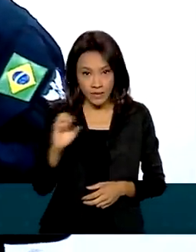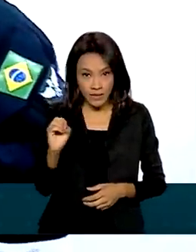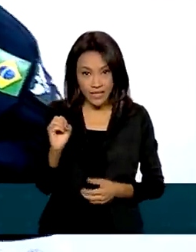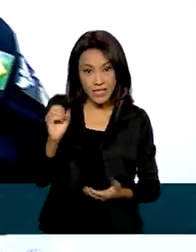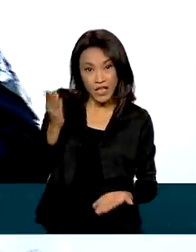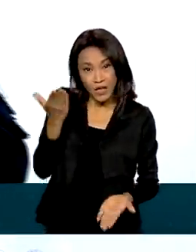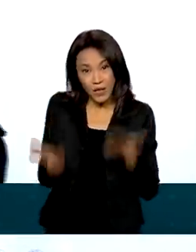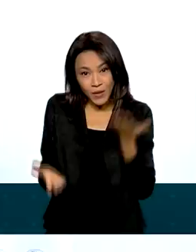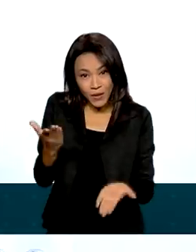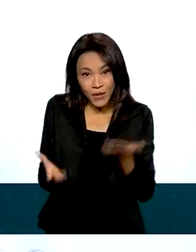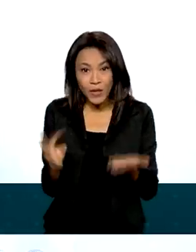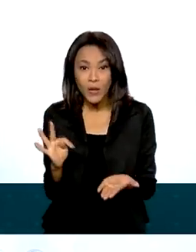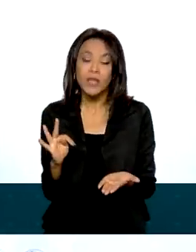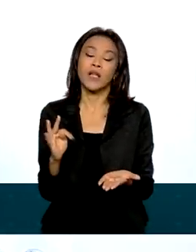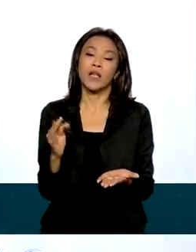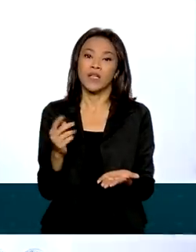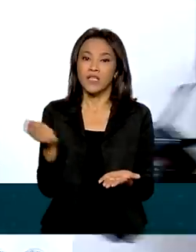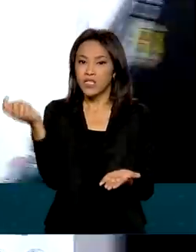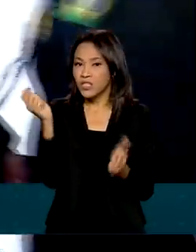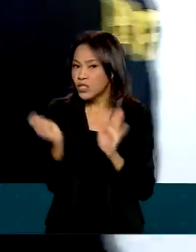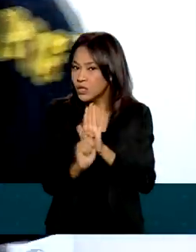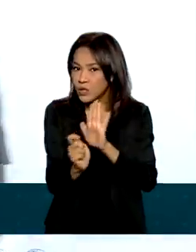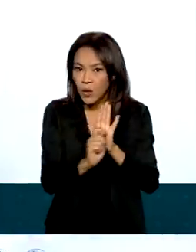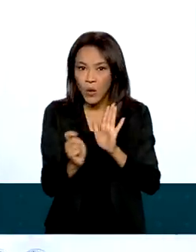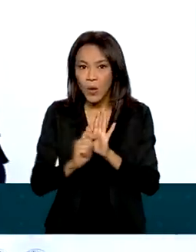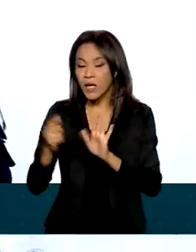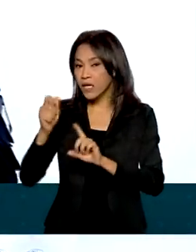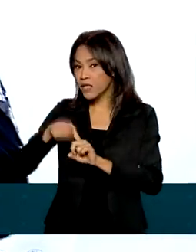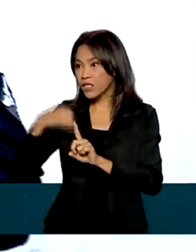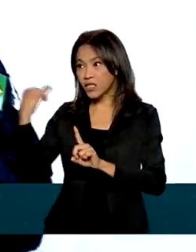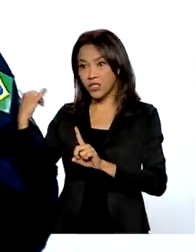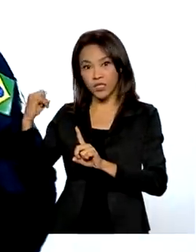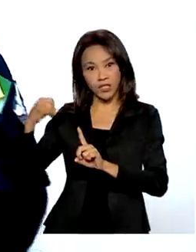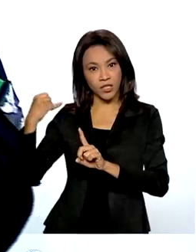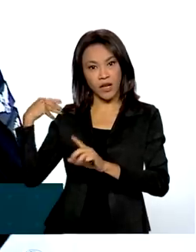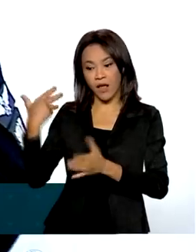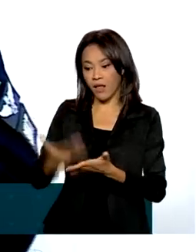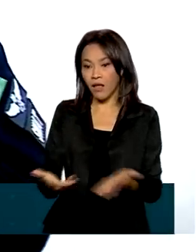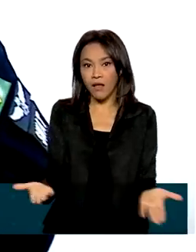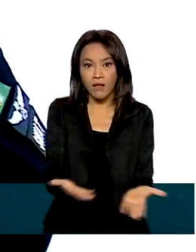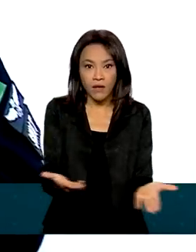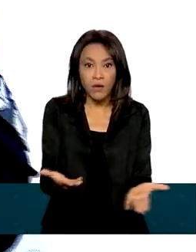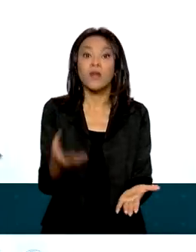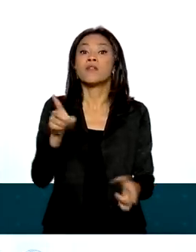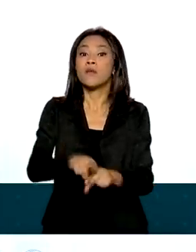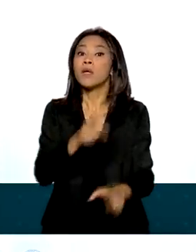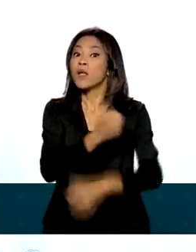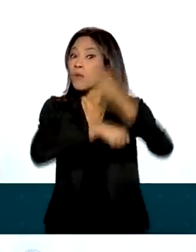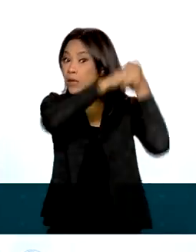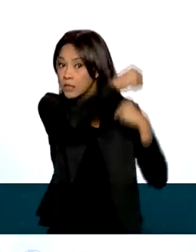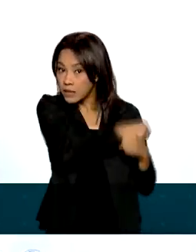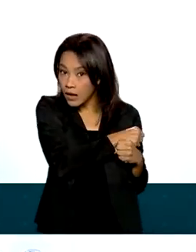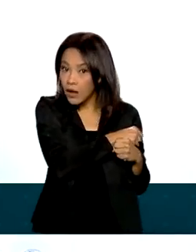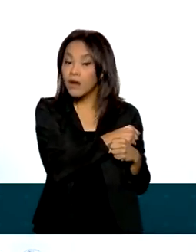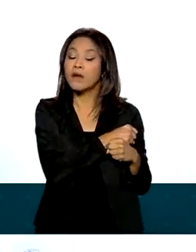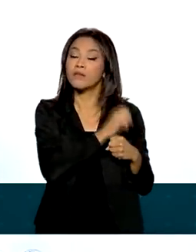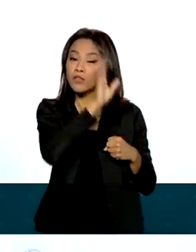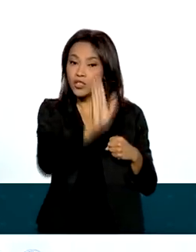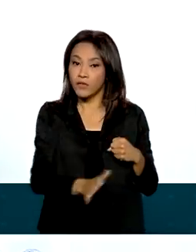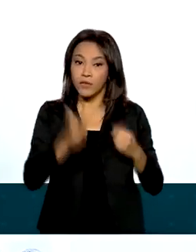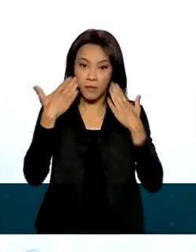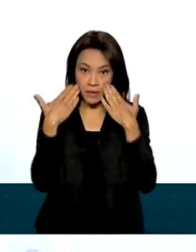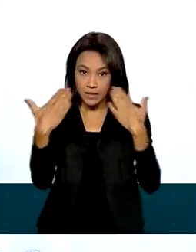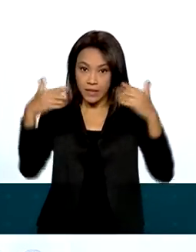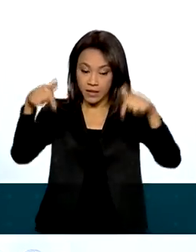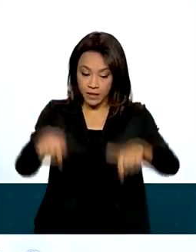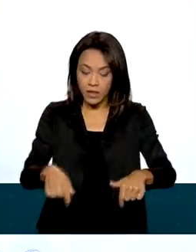Desde janeiro de dezenove até agora e como a intensificação Elano ano passado como apresentada aqui